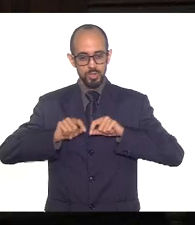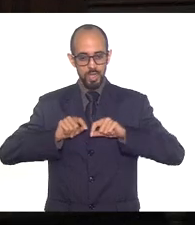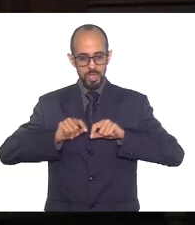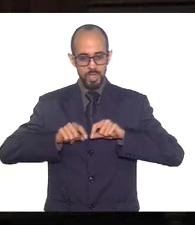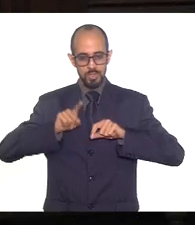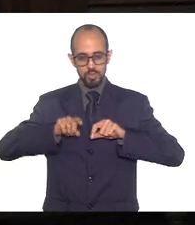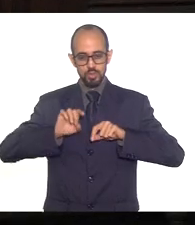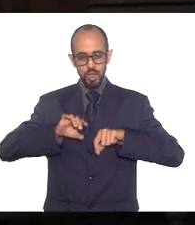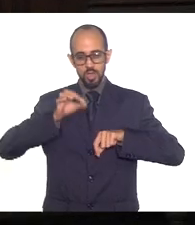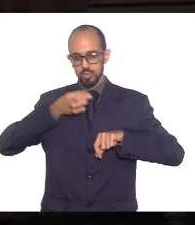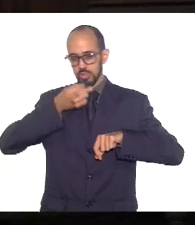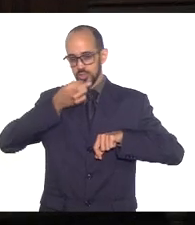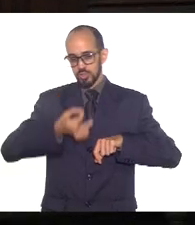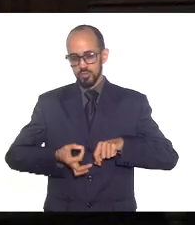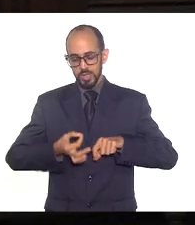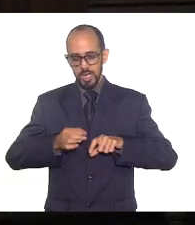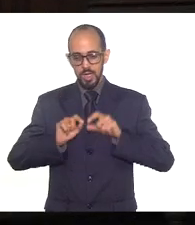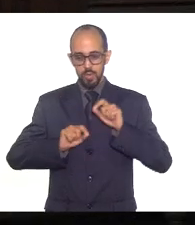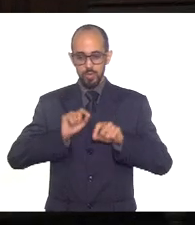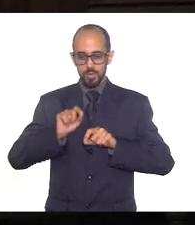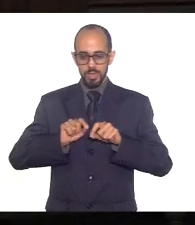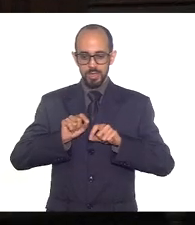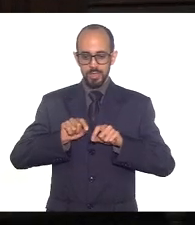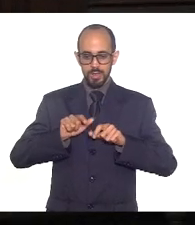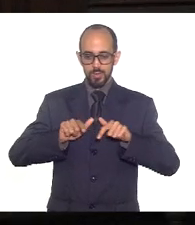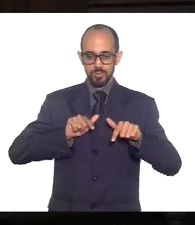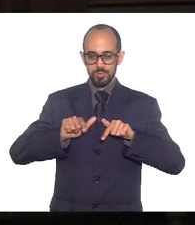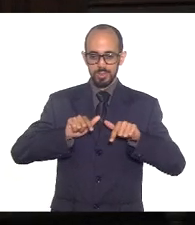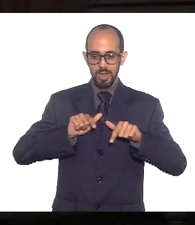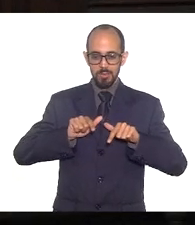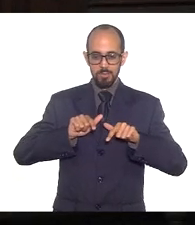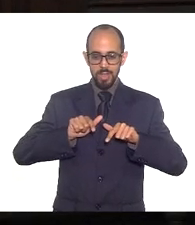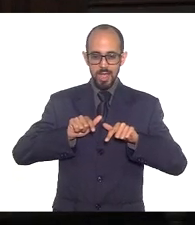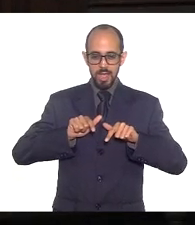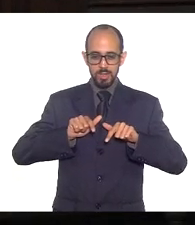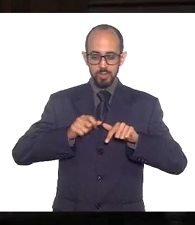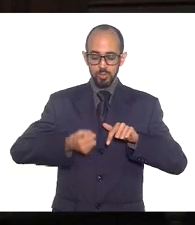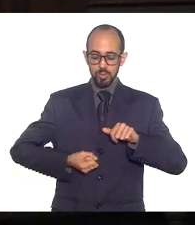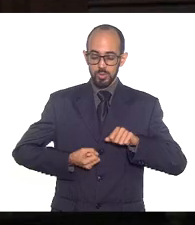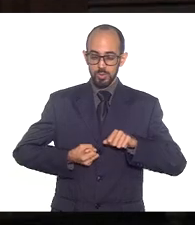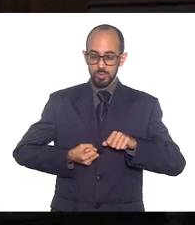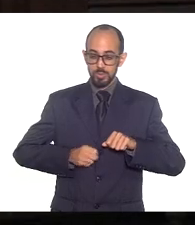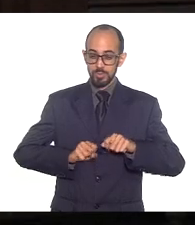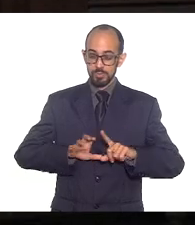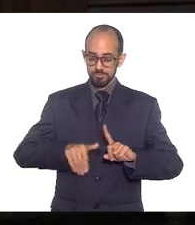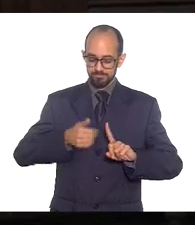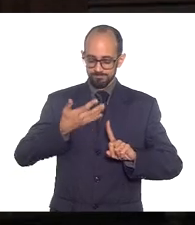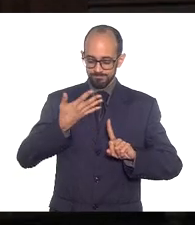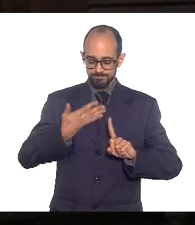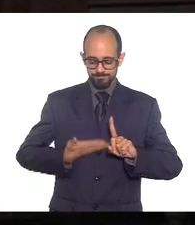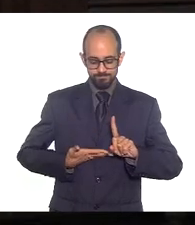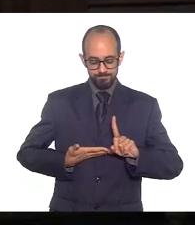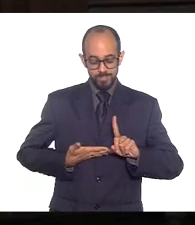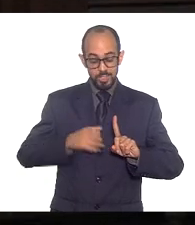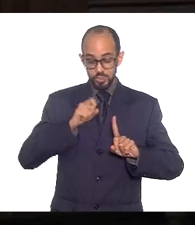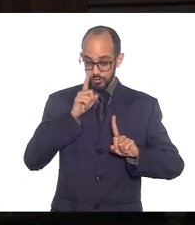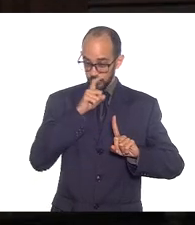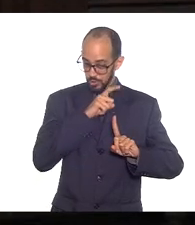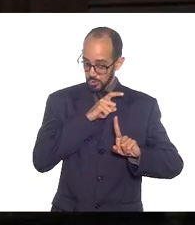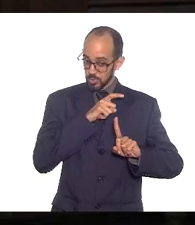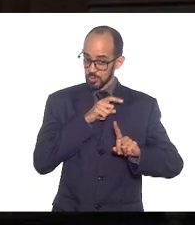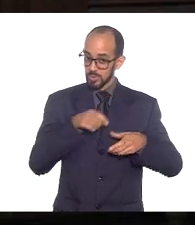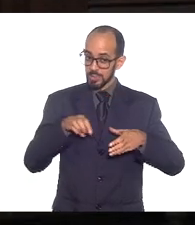justificar né que é um trabalho Digno e difícil ser membros da ccj